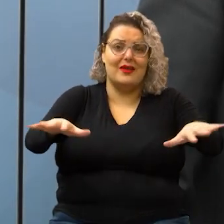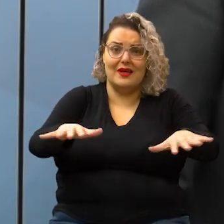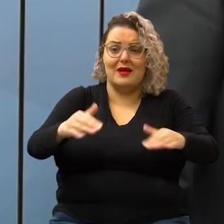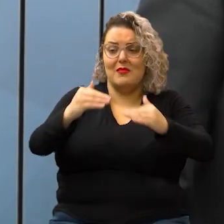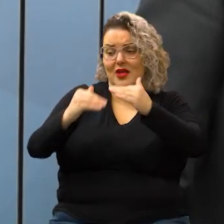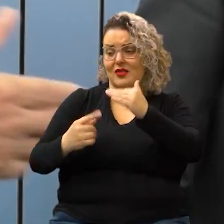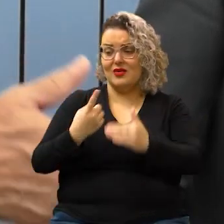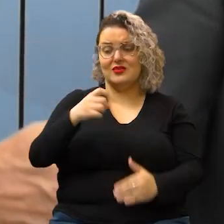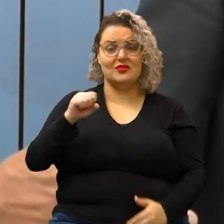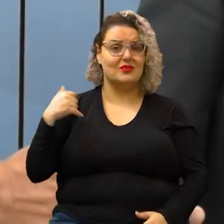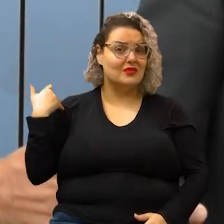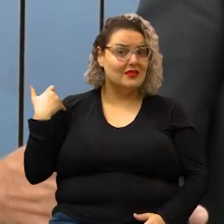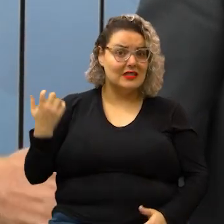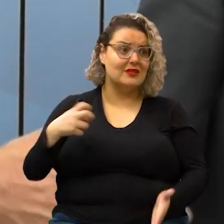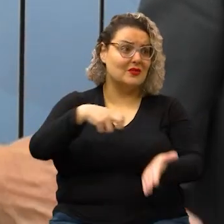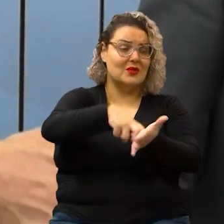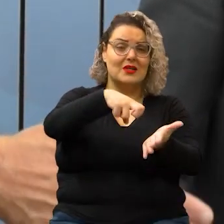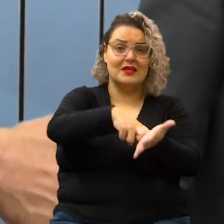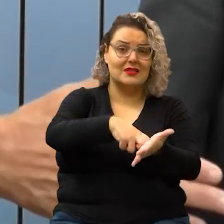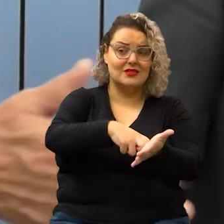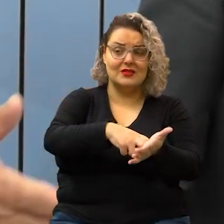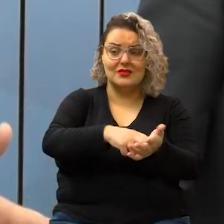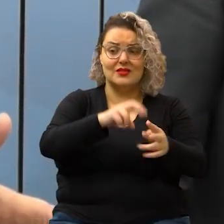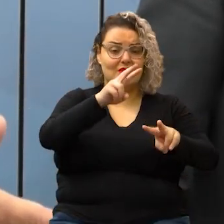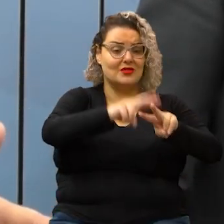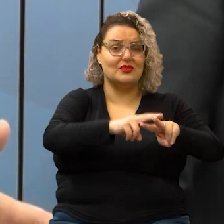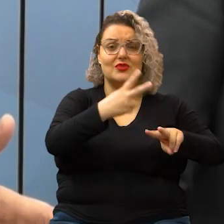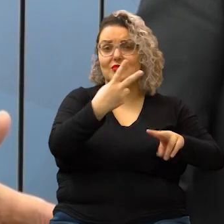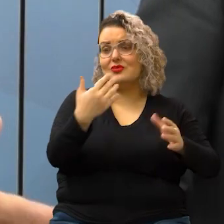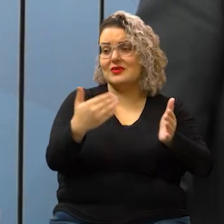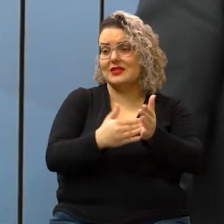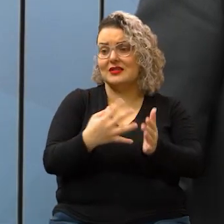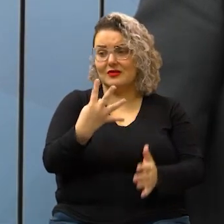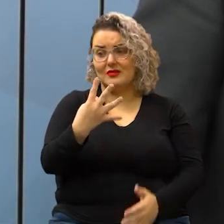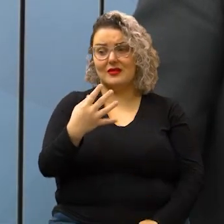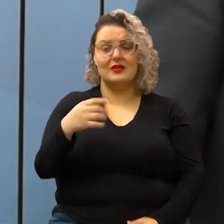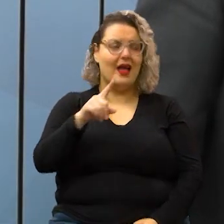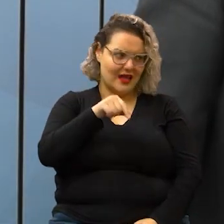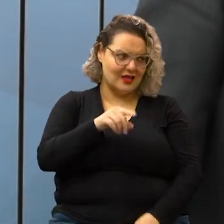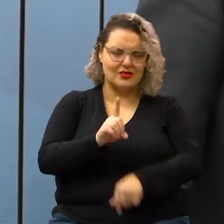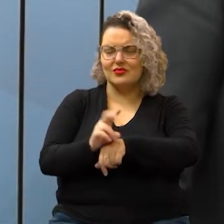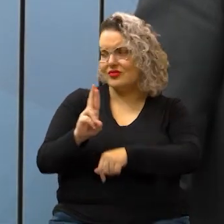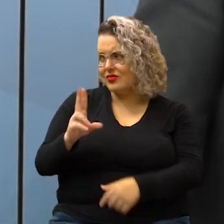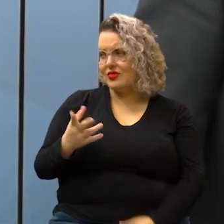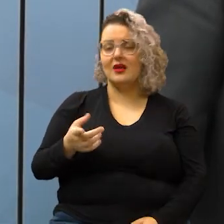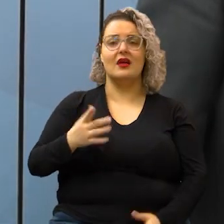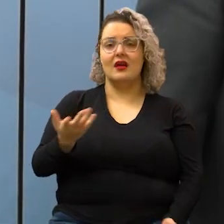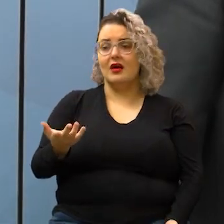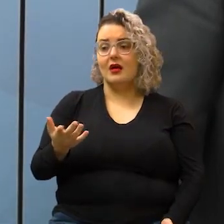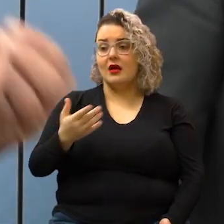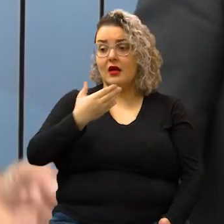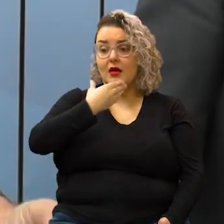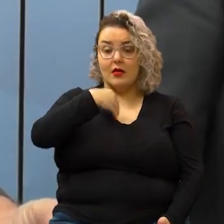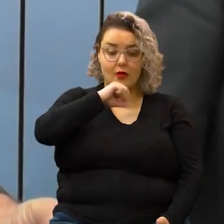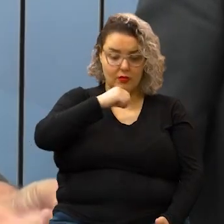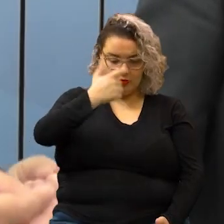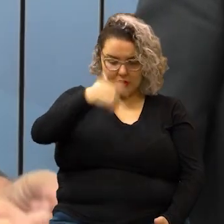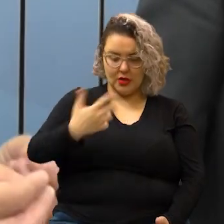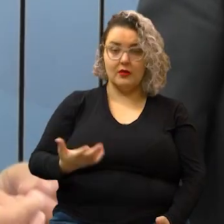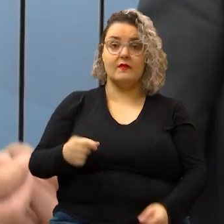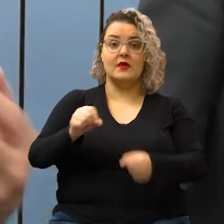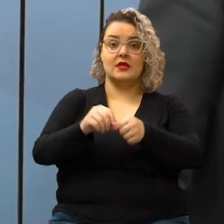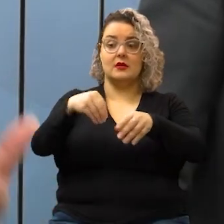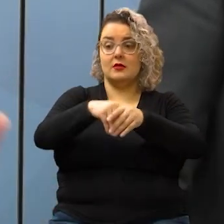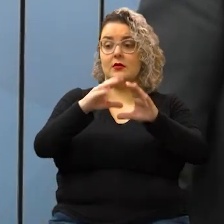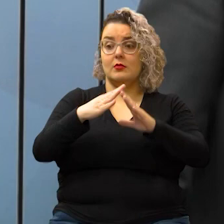18 anos, com pena passível de reclusão de 2 a 4 anos. É isso, doutor? Mas as pessoas não sabem. Eu, como pai, se eu fizer isso dentro de casa